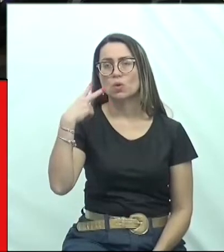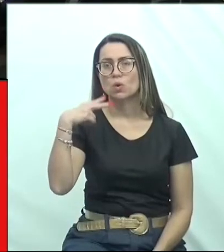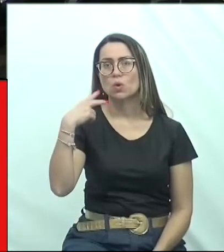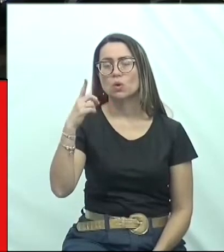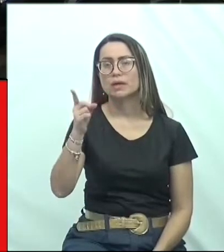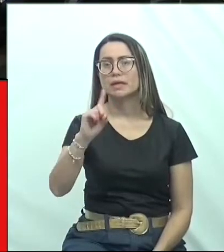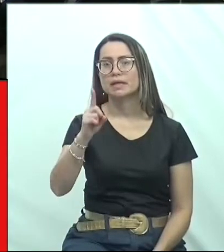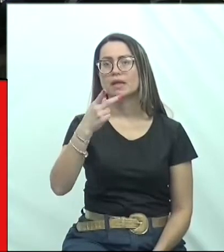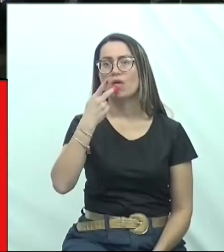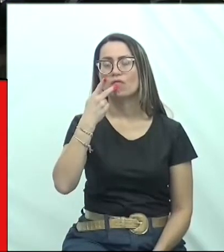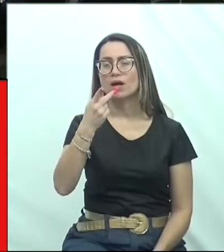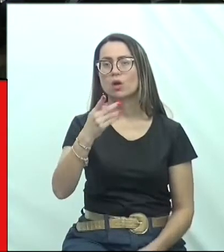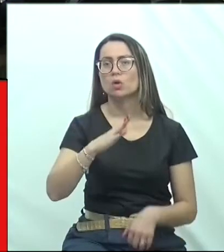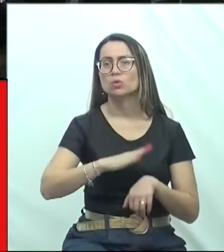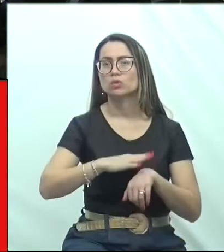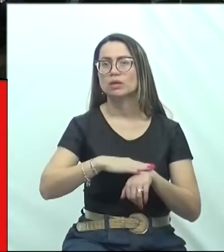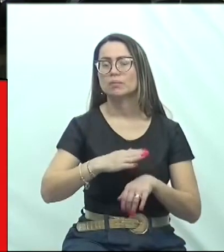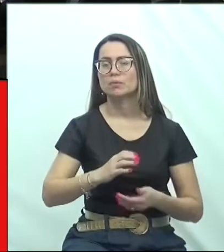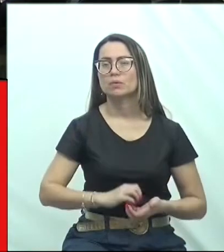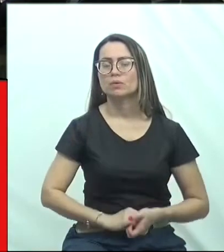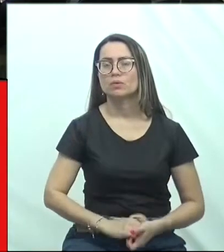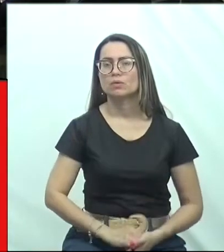que não utilizou.